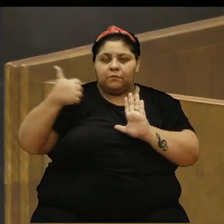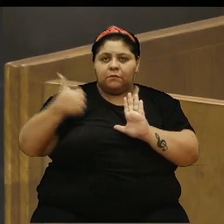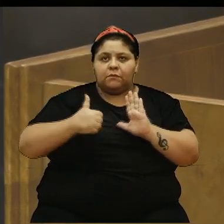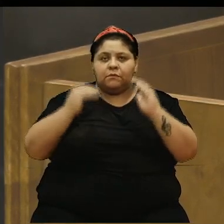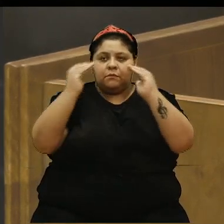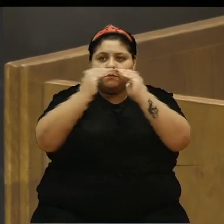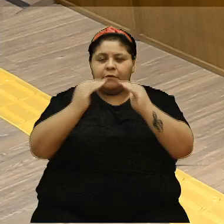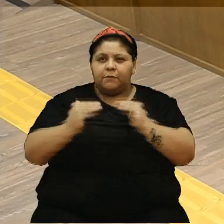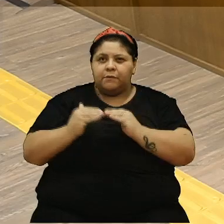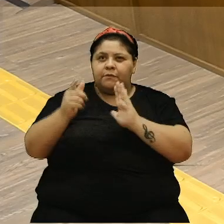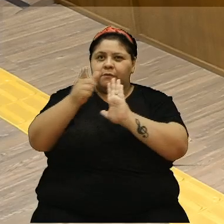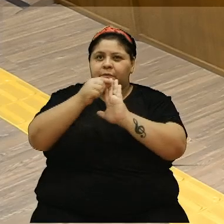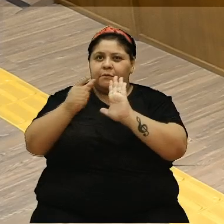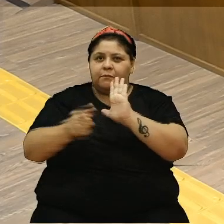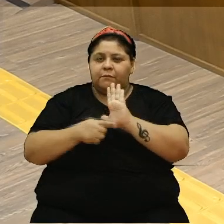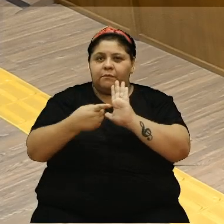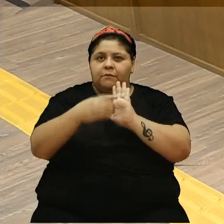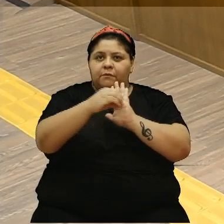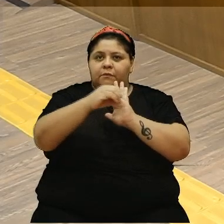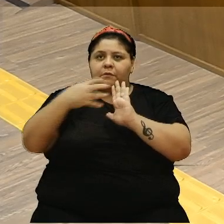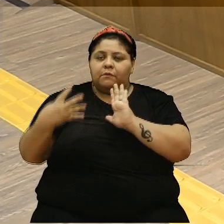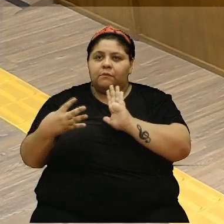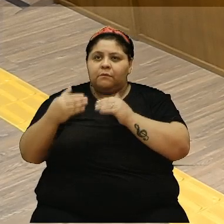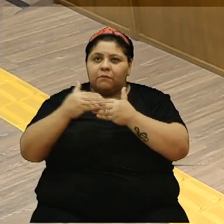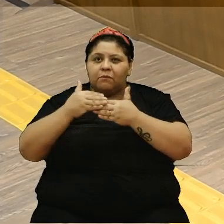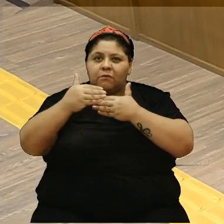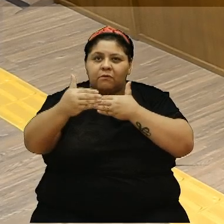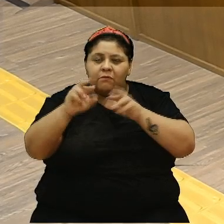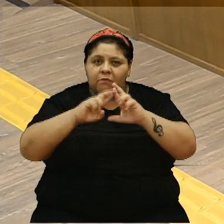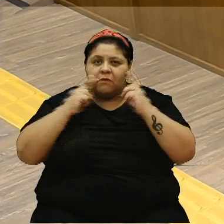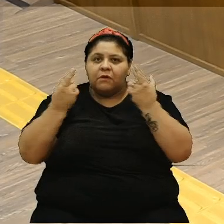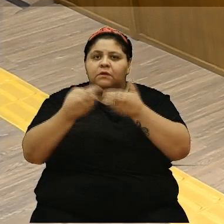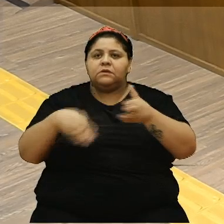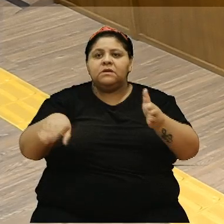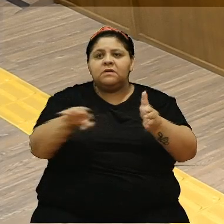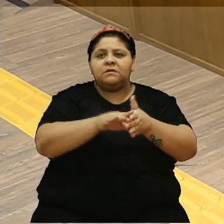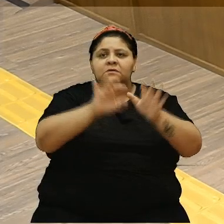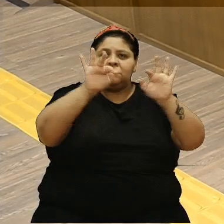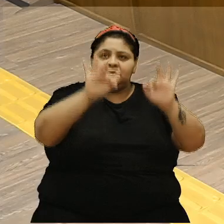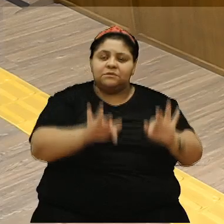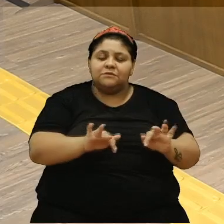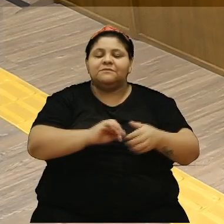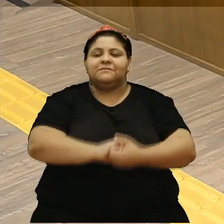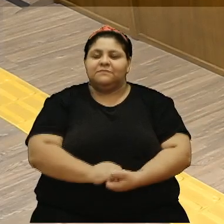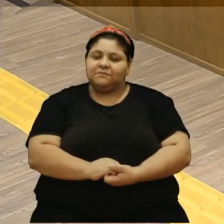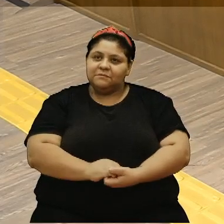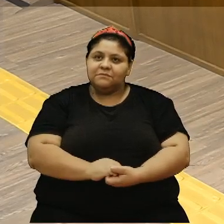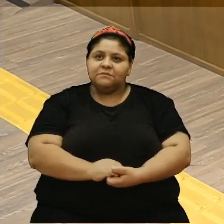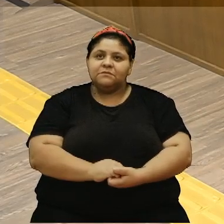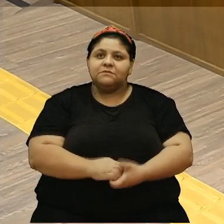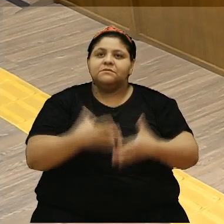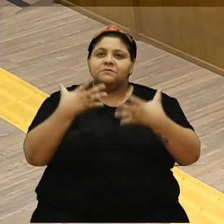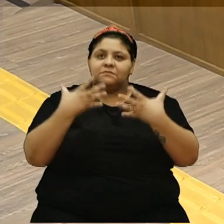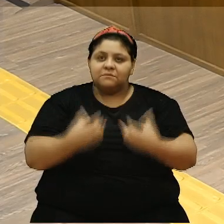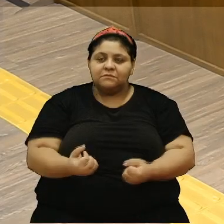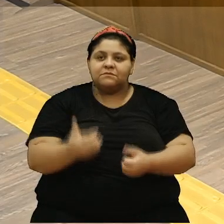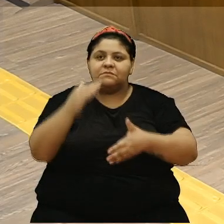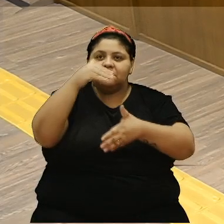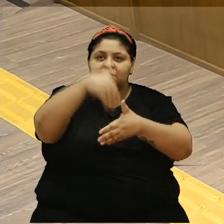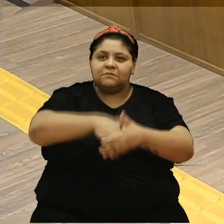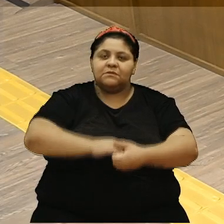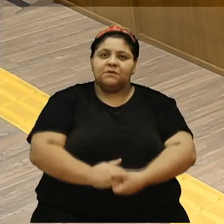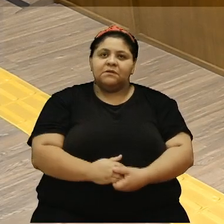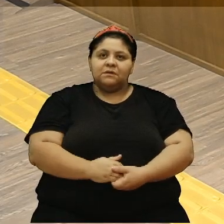artigo 104, prorrogação da sessão até o fim do grande expediente. Pois não, deferida a sua solicitação, em